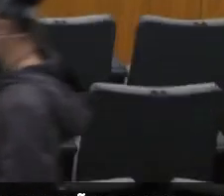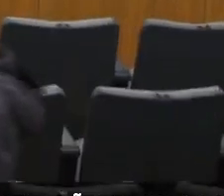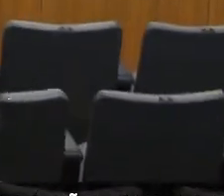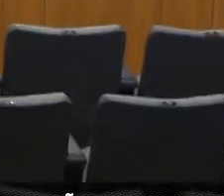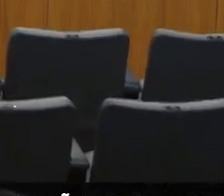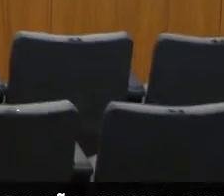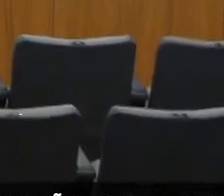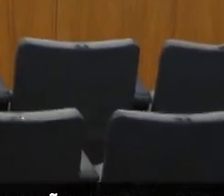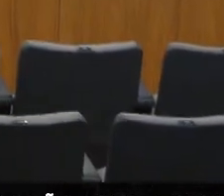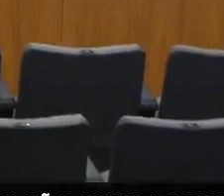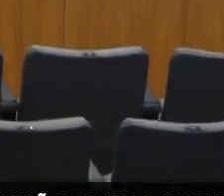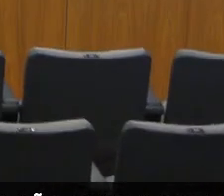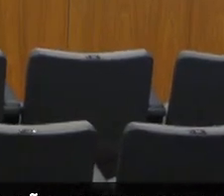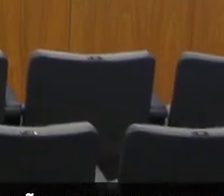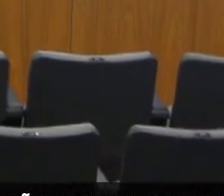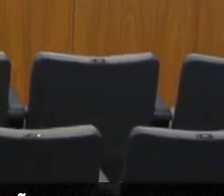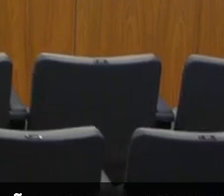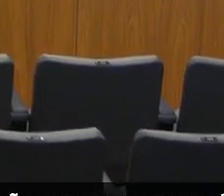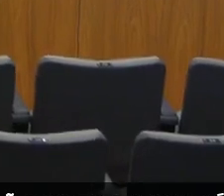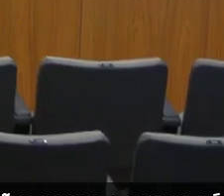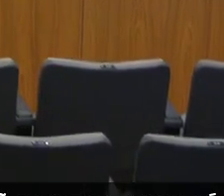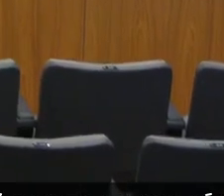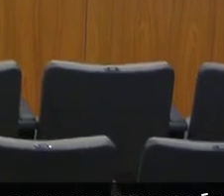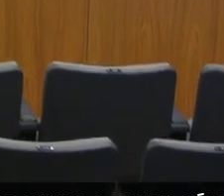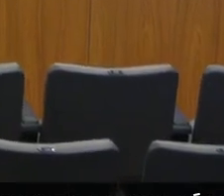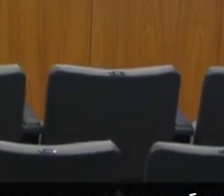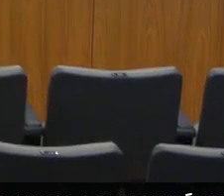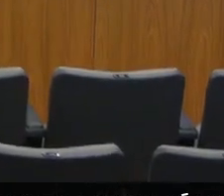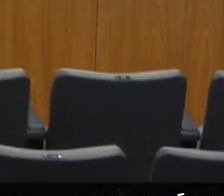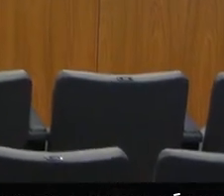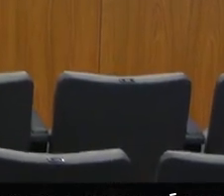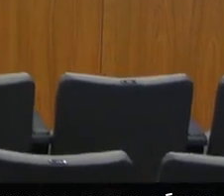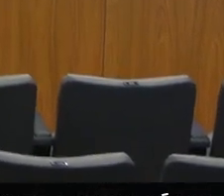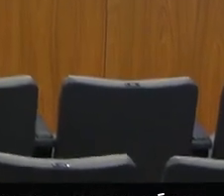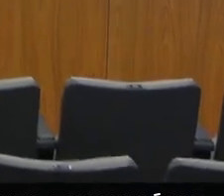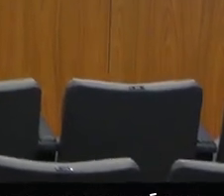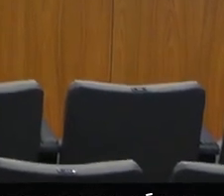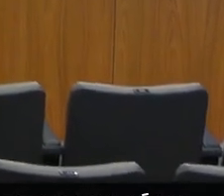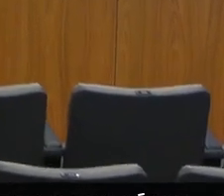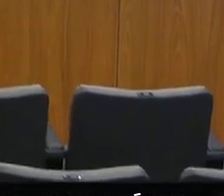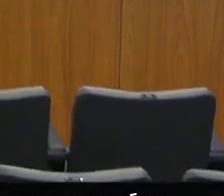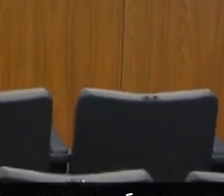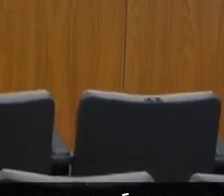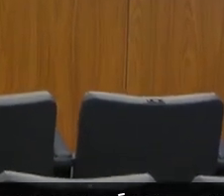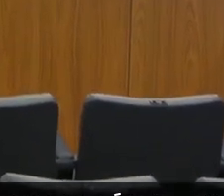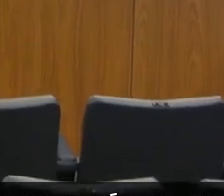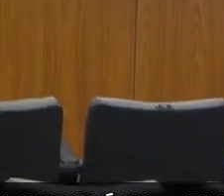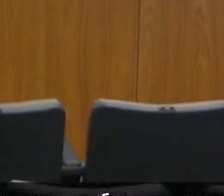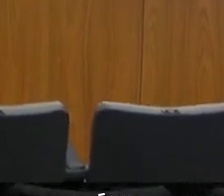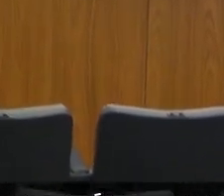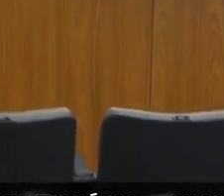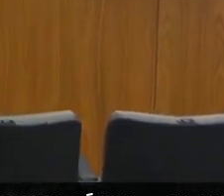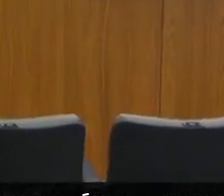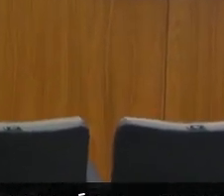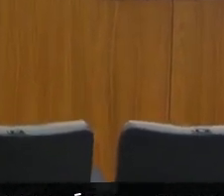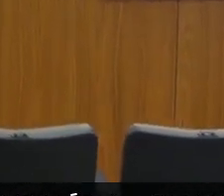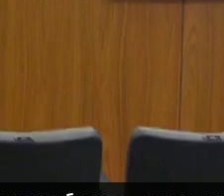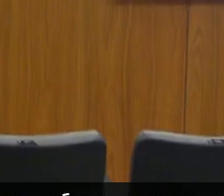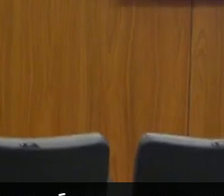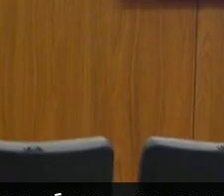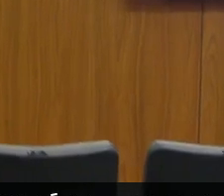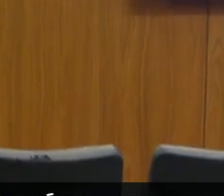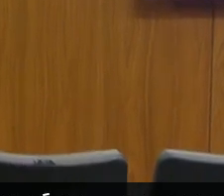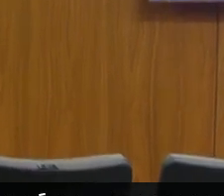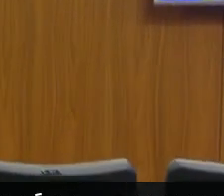do Major PM Marcelo Ribeiro Villas Bôas chefe da assessoria de desenvolvimento organizacional do 1º Tenente